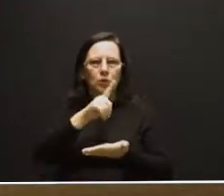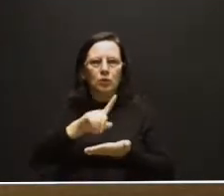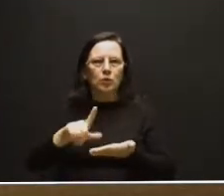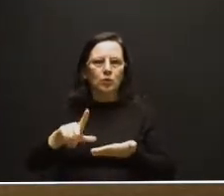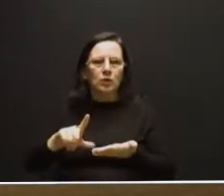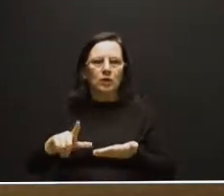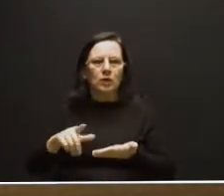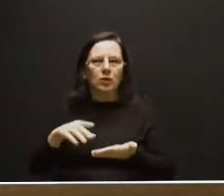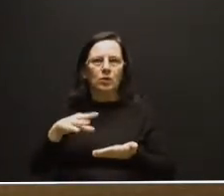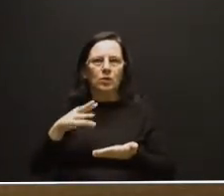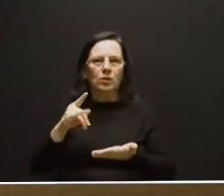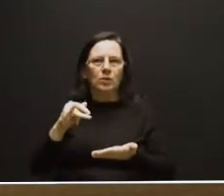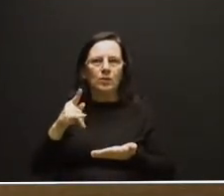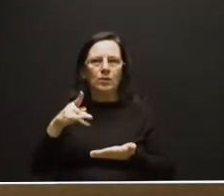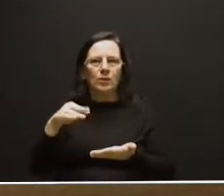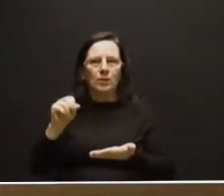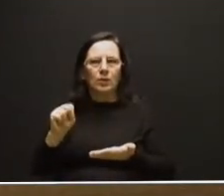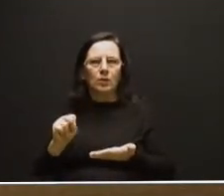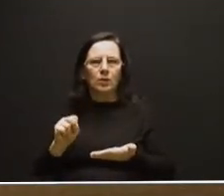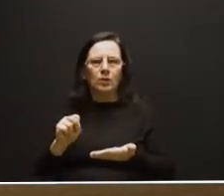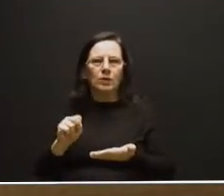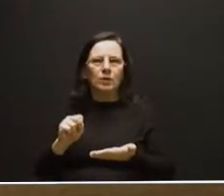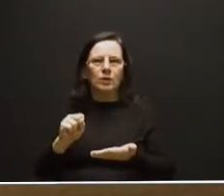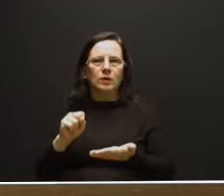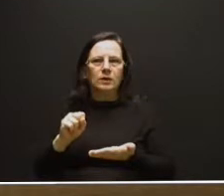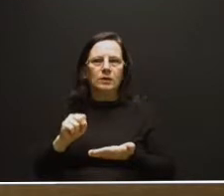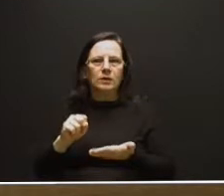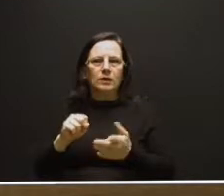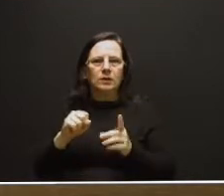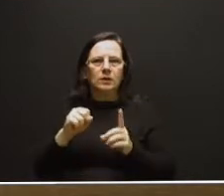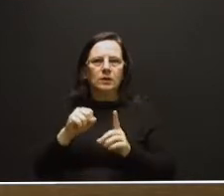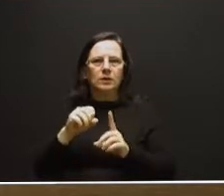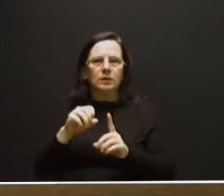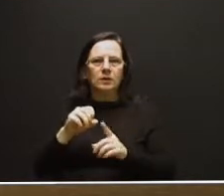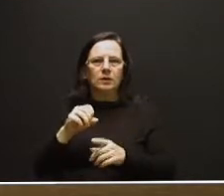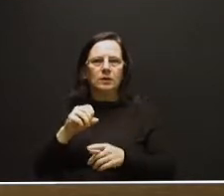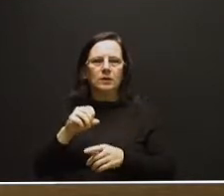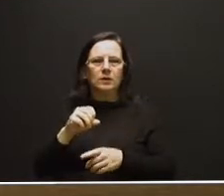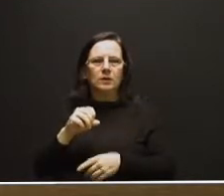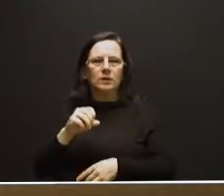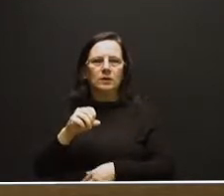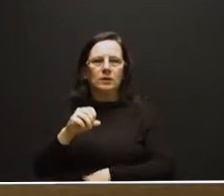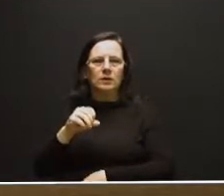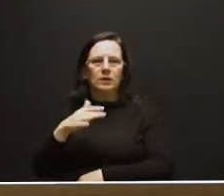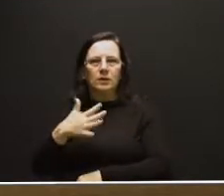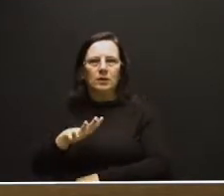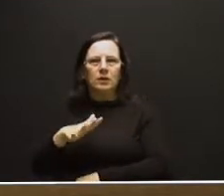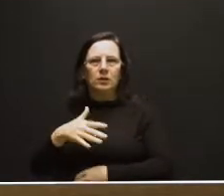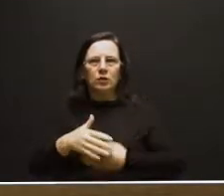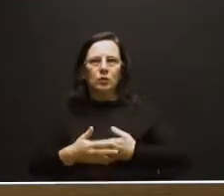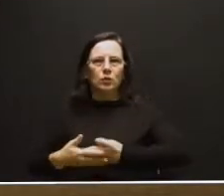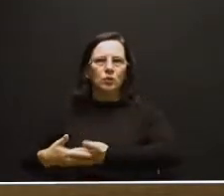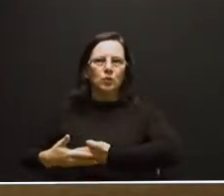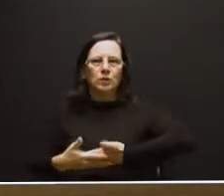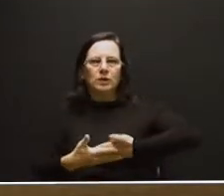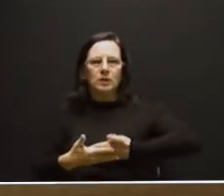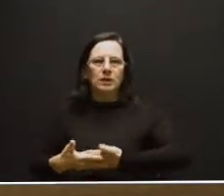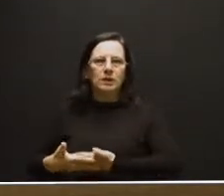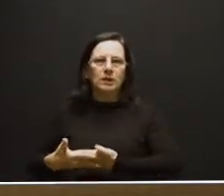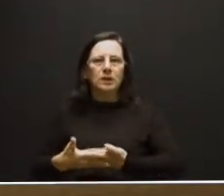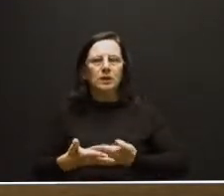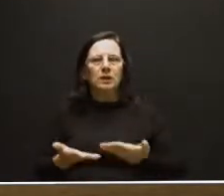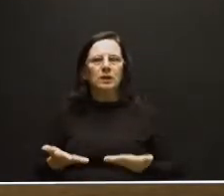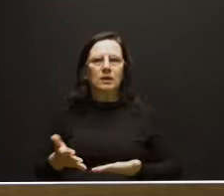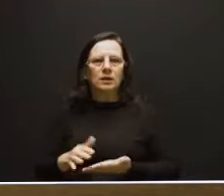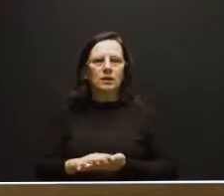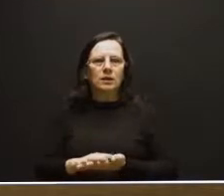que essa criança na verdade ele está com problemas talvez não tão simples porque